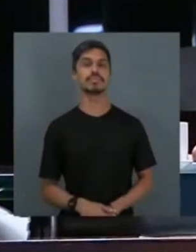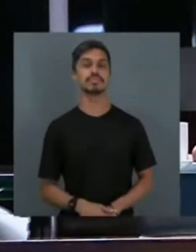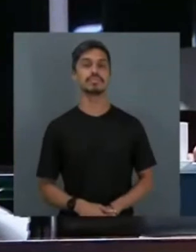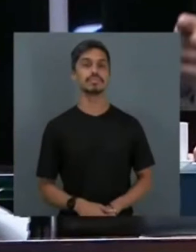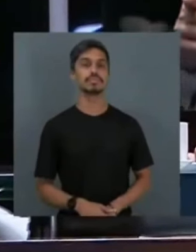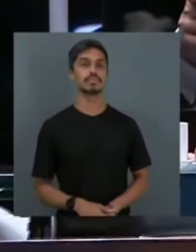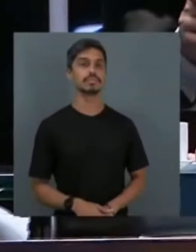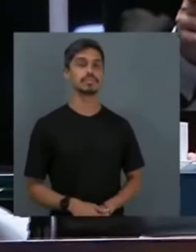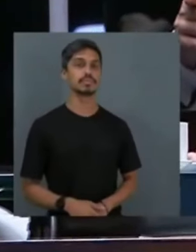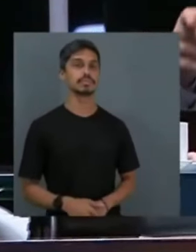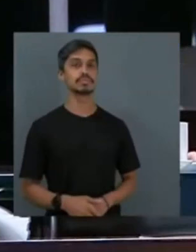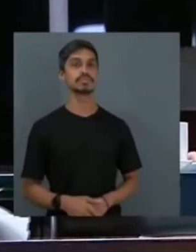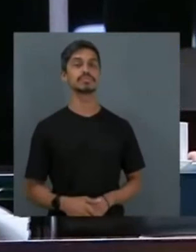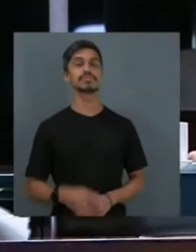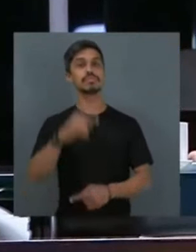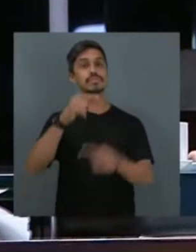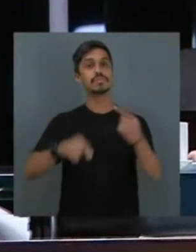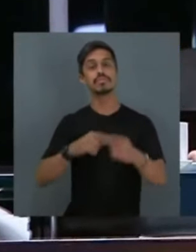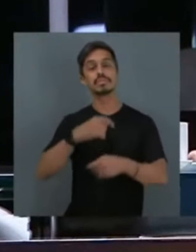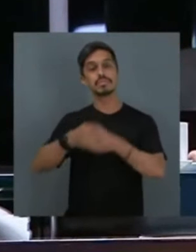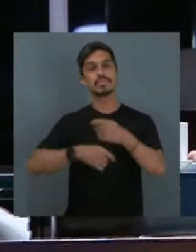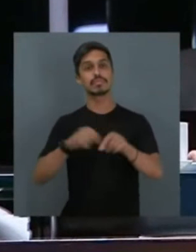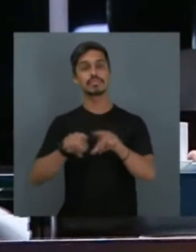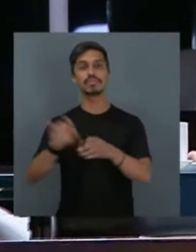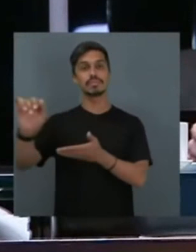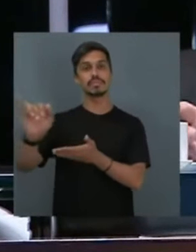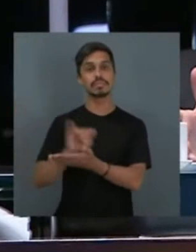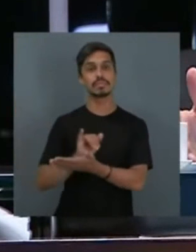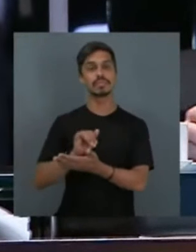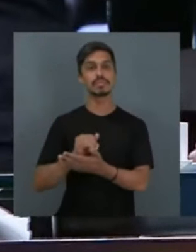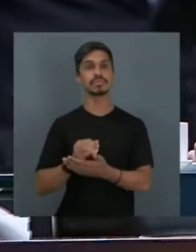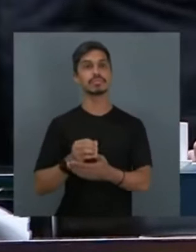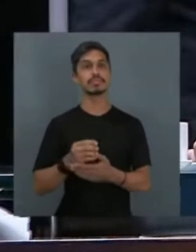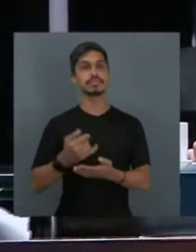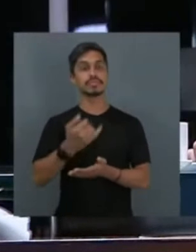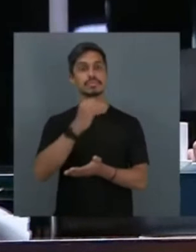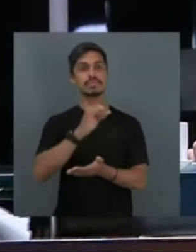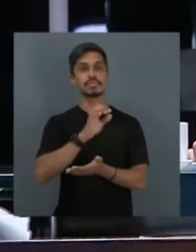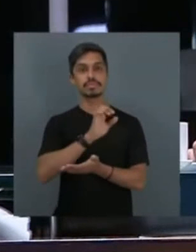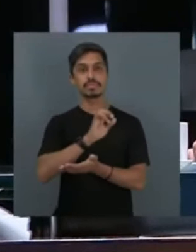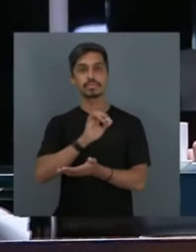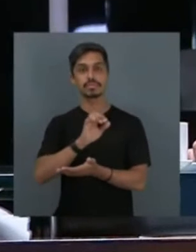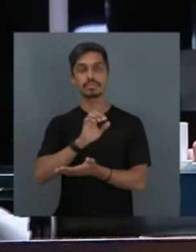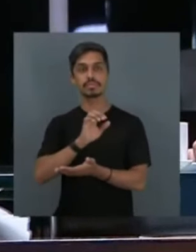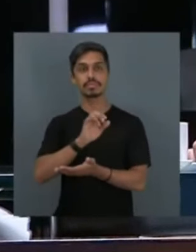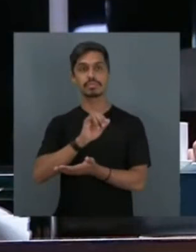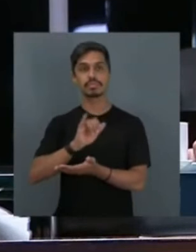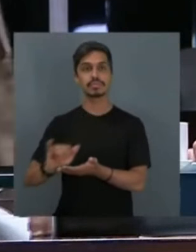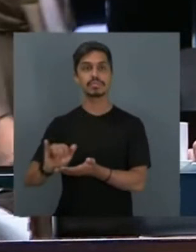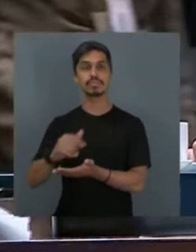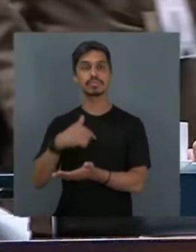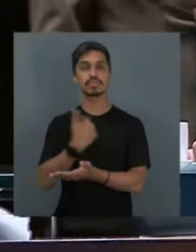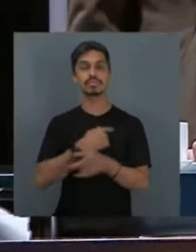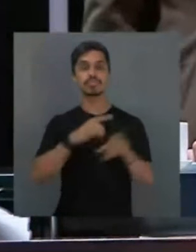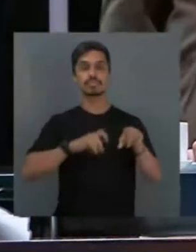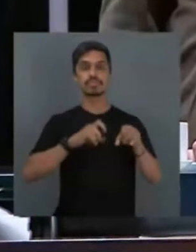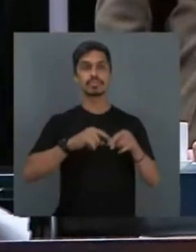de comercialização e de importação de produtos brasileiros sobretudo eh os produtos os derivados do nosso